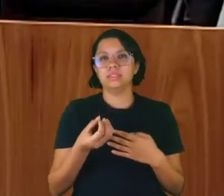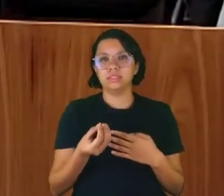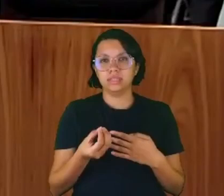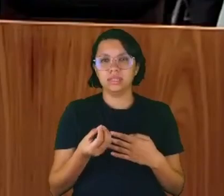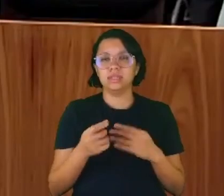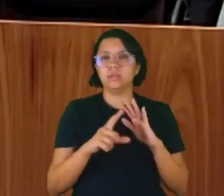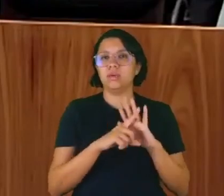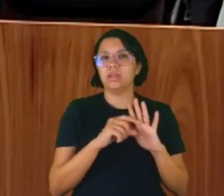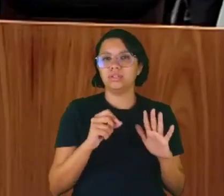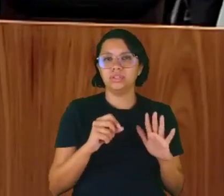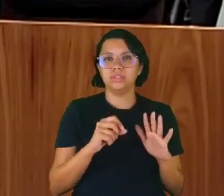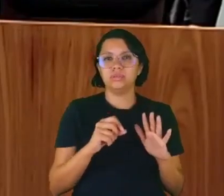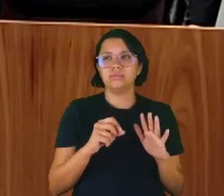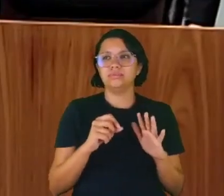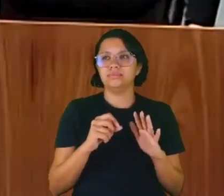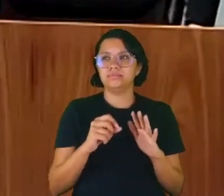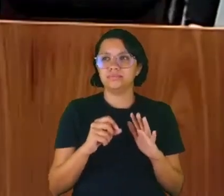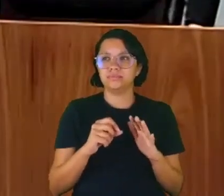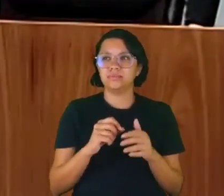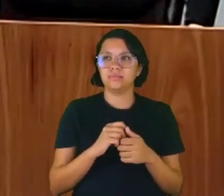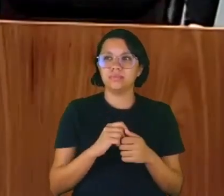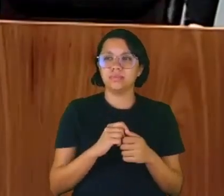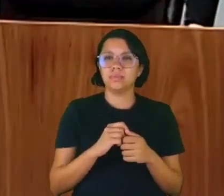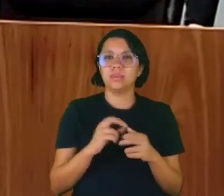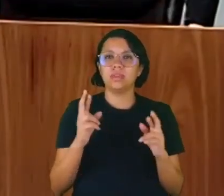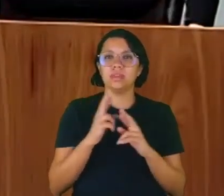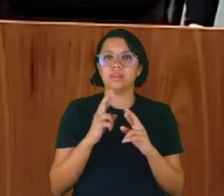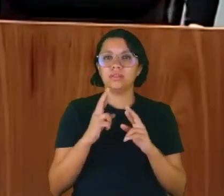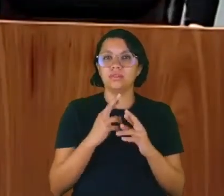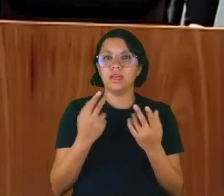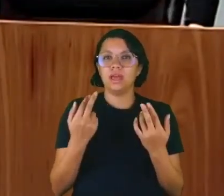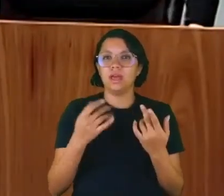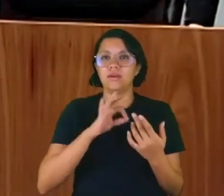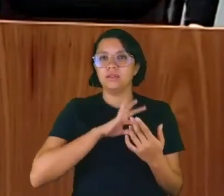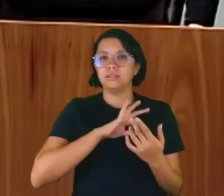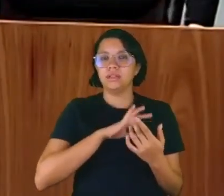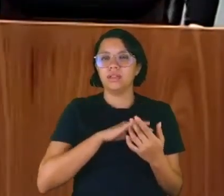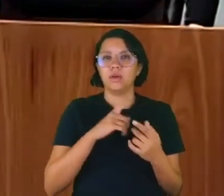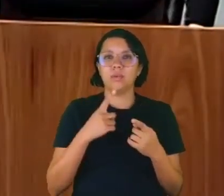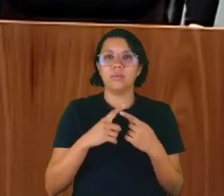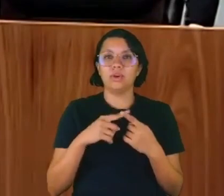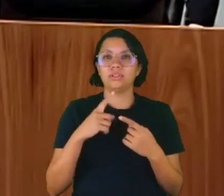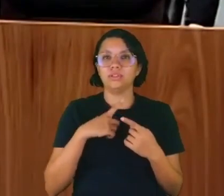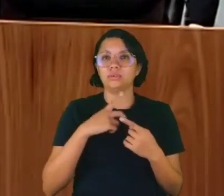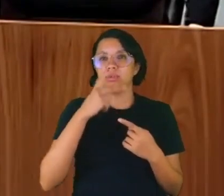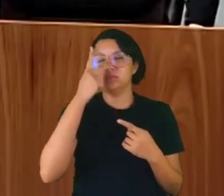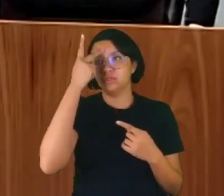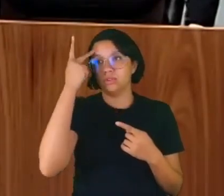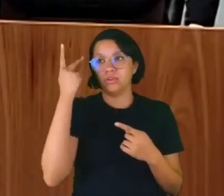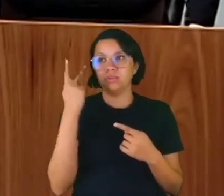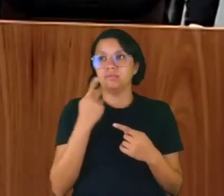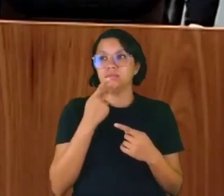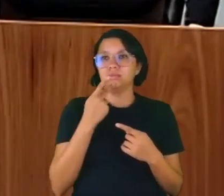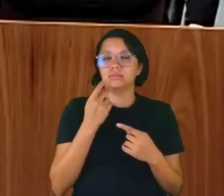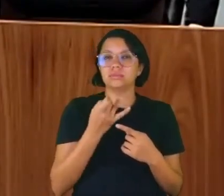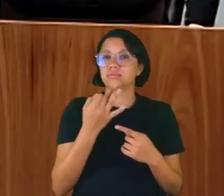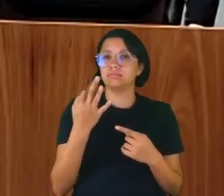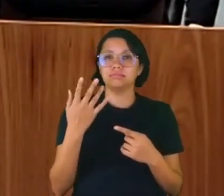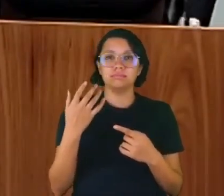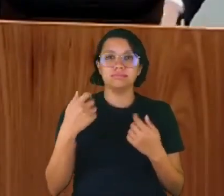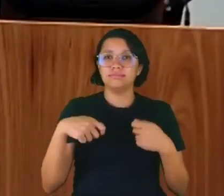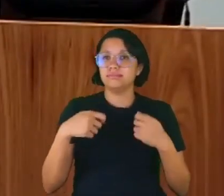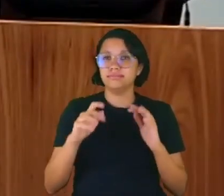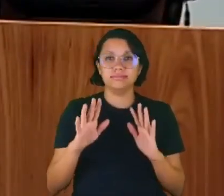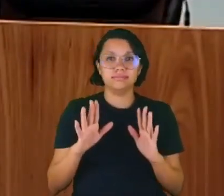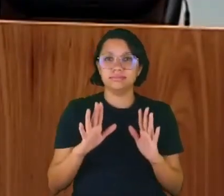58 do ADCT, né, da equivalência salarial, que havia pessoas ali litigando em quantidades, né, desnecessariamente, que nem